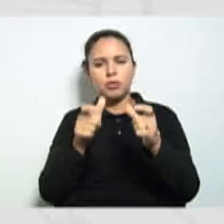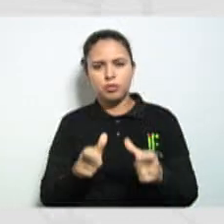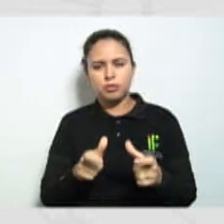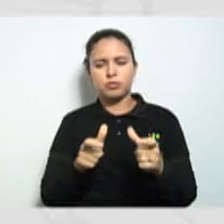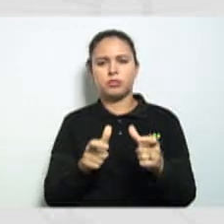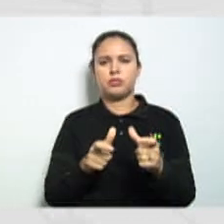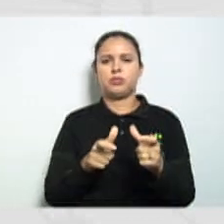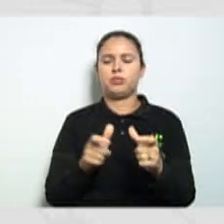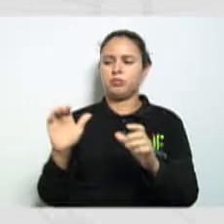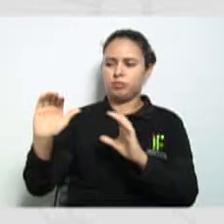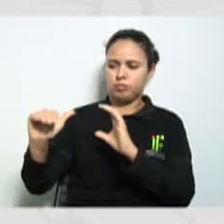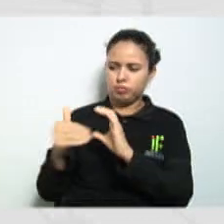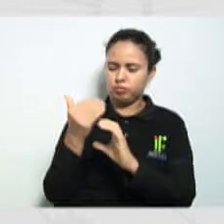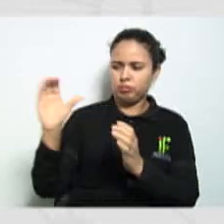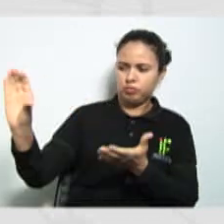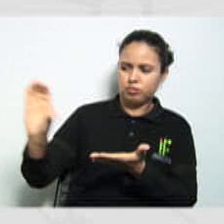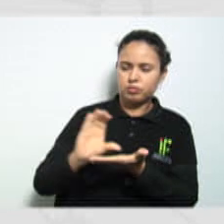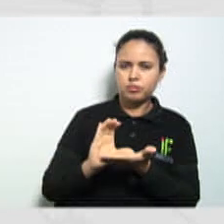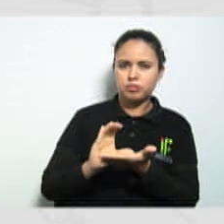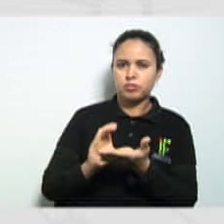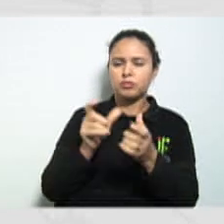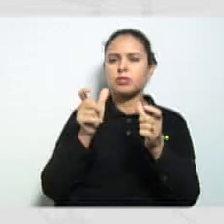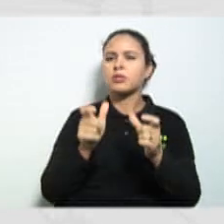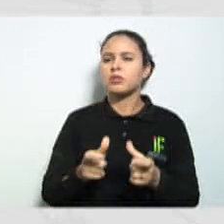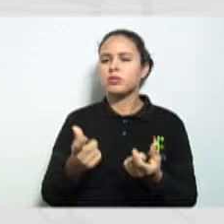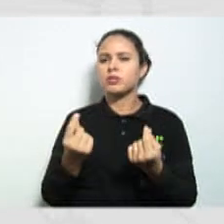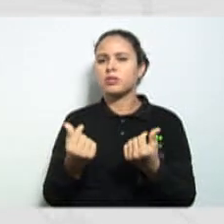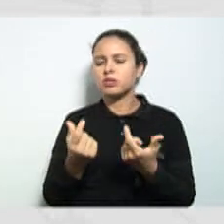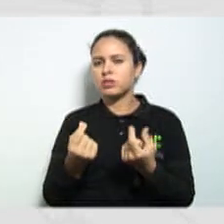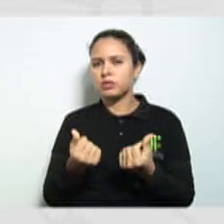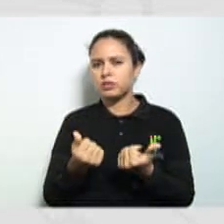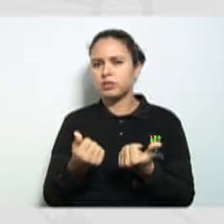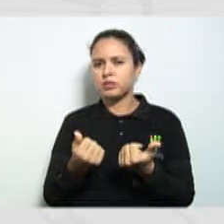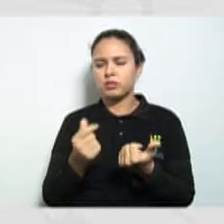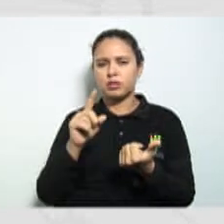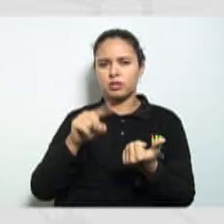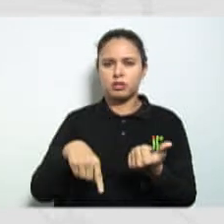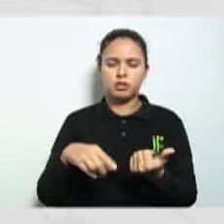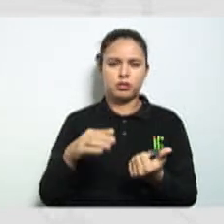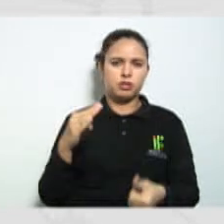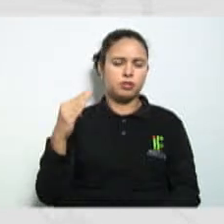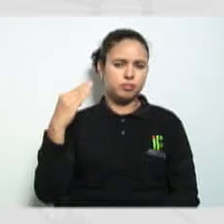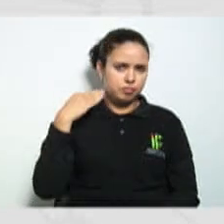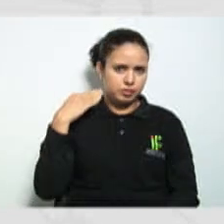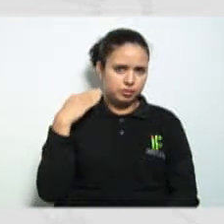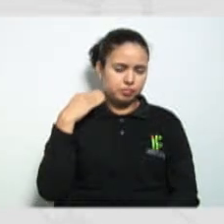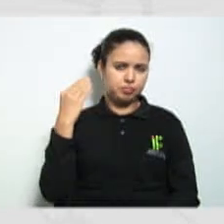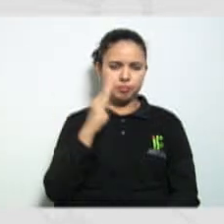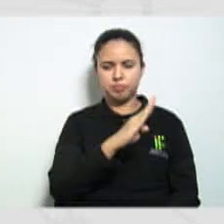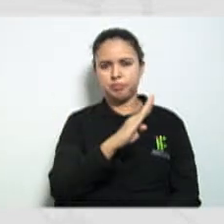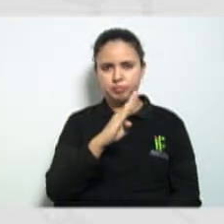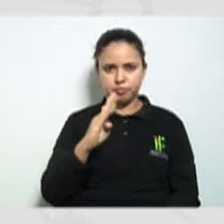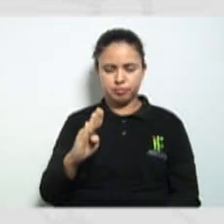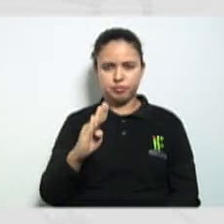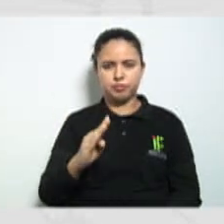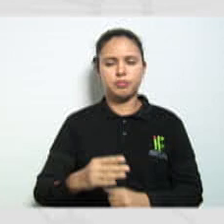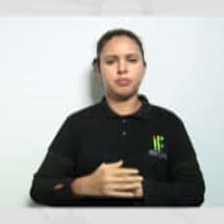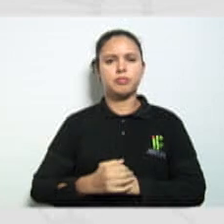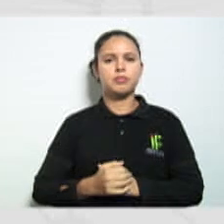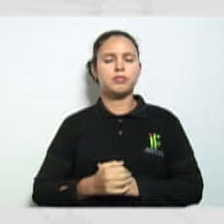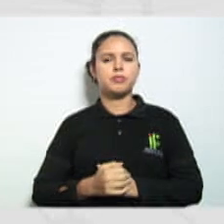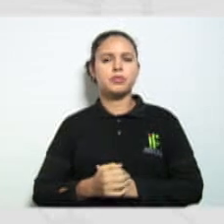dinheiro para pagar essa obrigação? Foi do Banco do Brasil. Vamos agora para